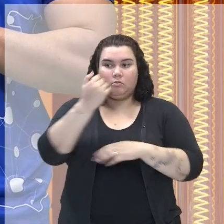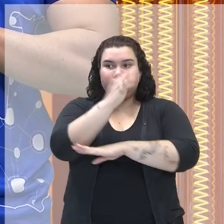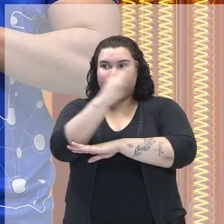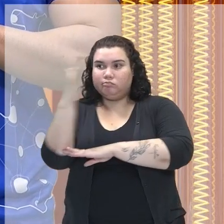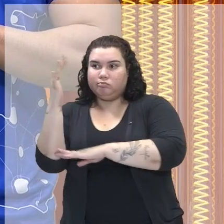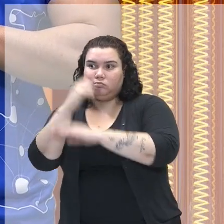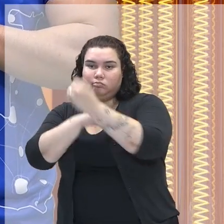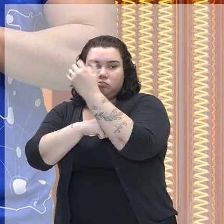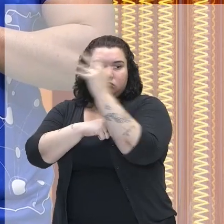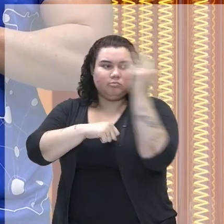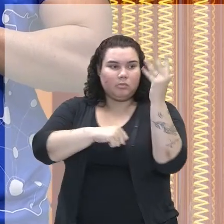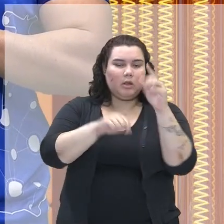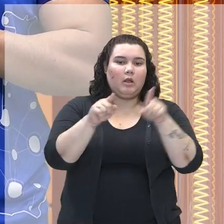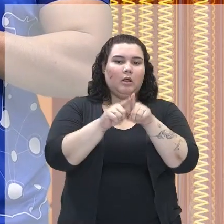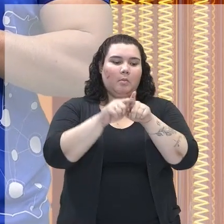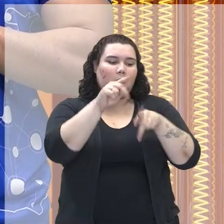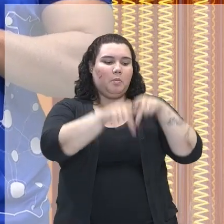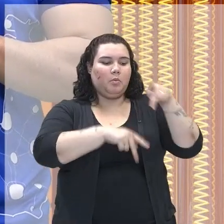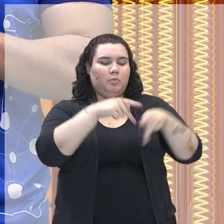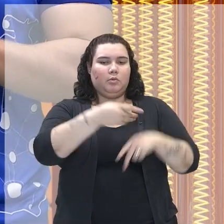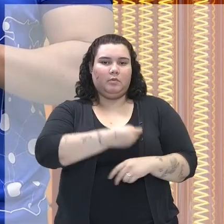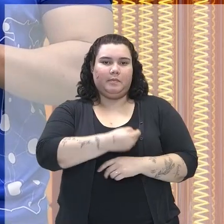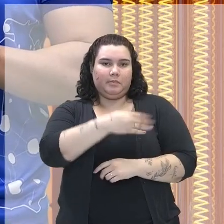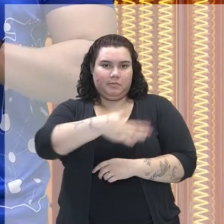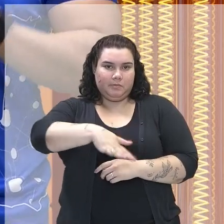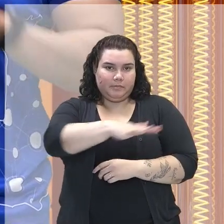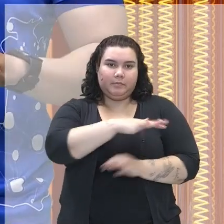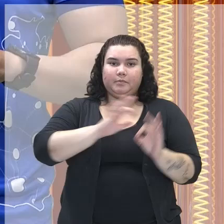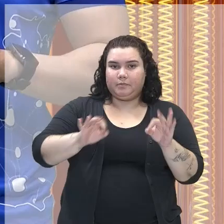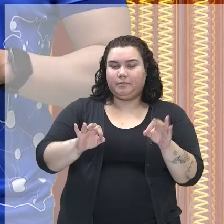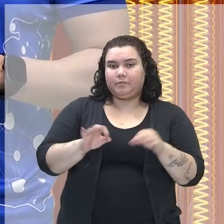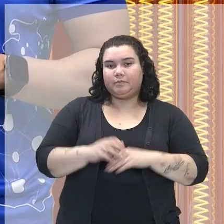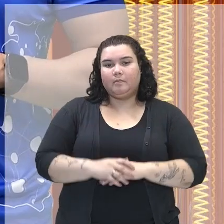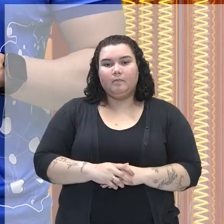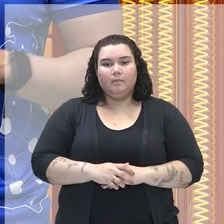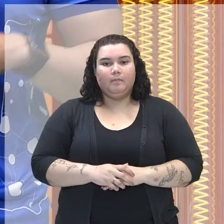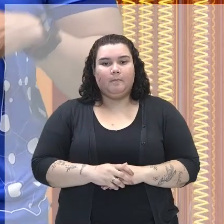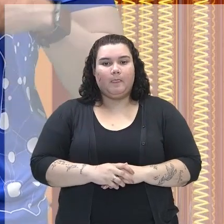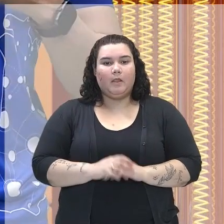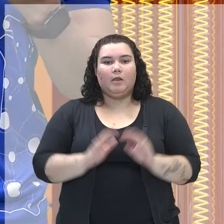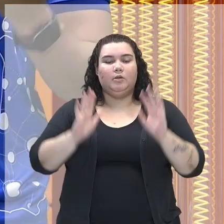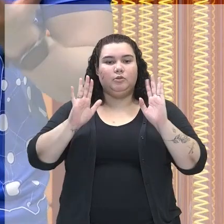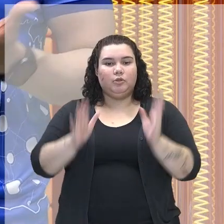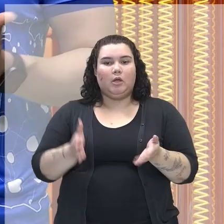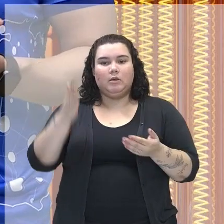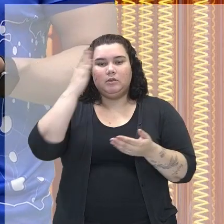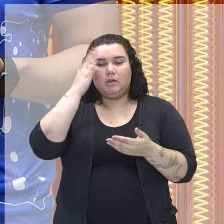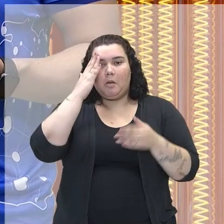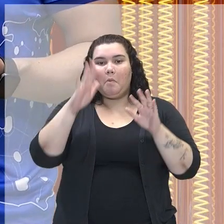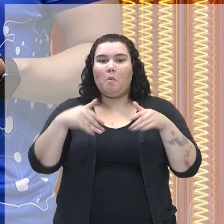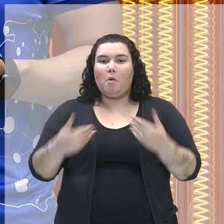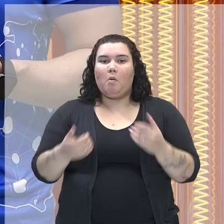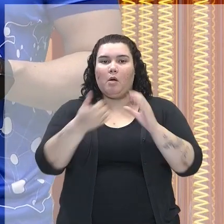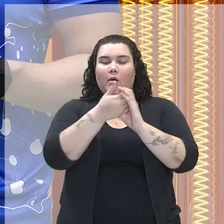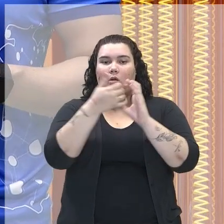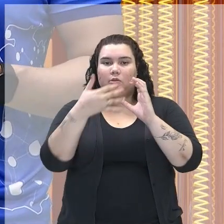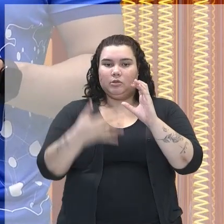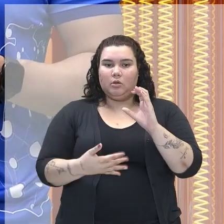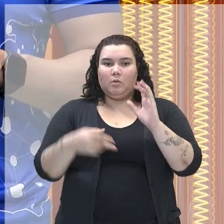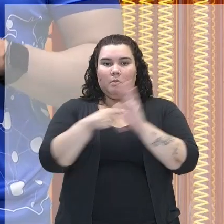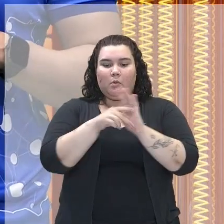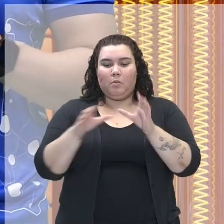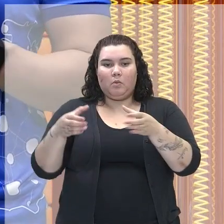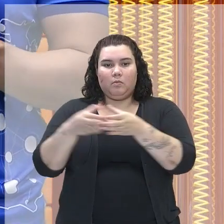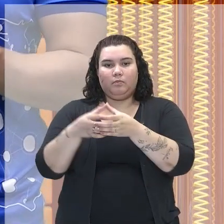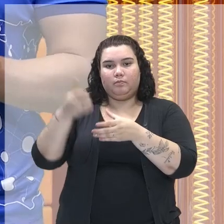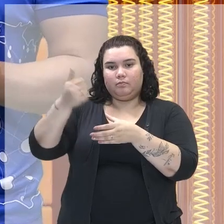como com a população que vive já por aqui, certo? Bem, já vimos quais são as características do setor primário